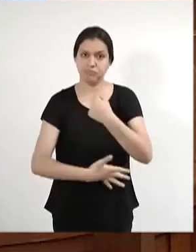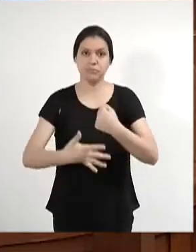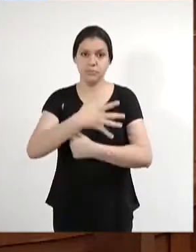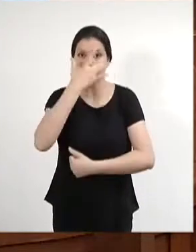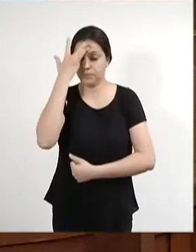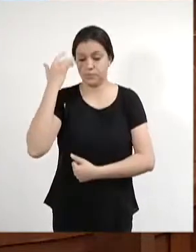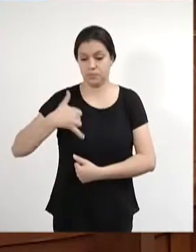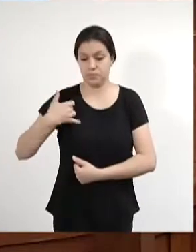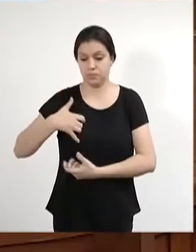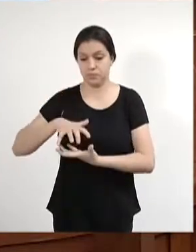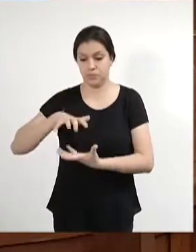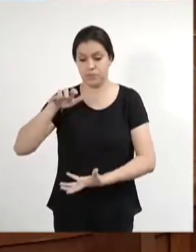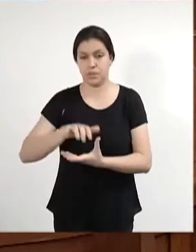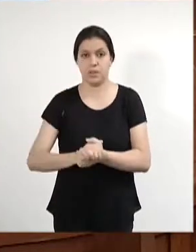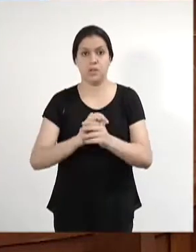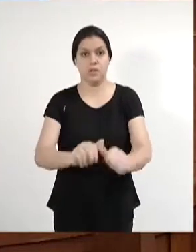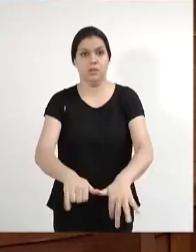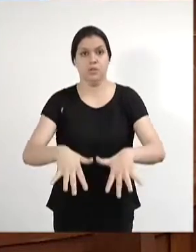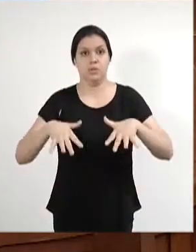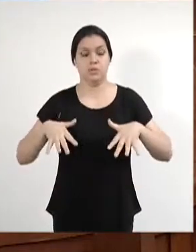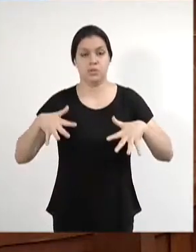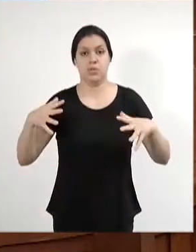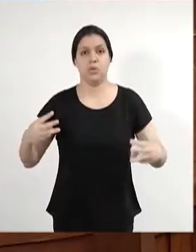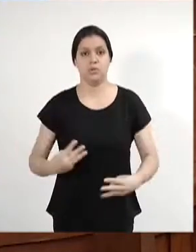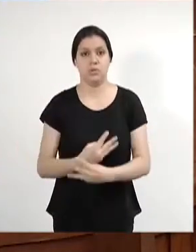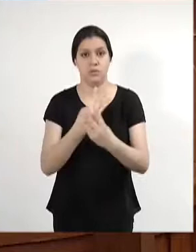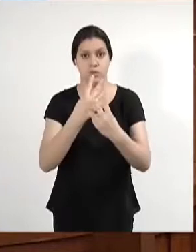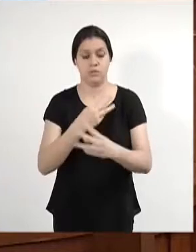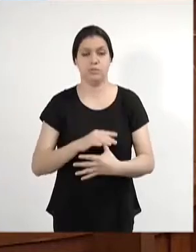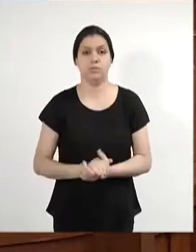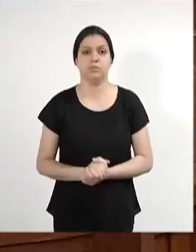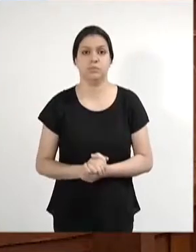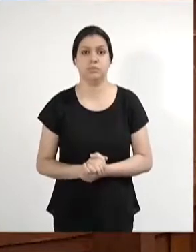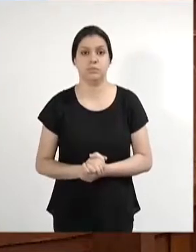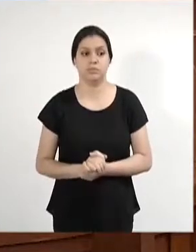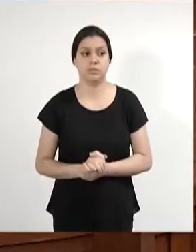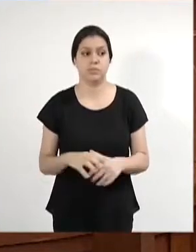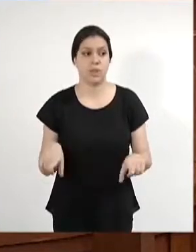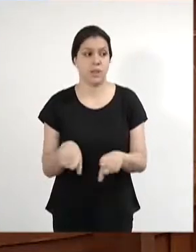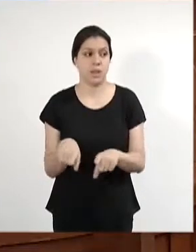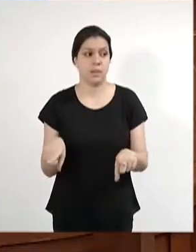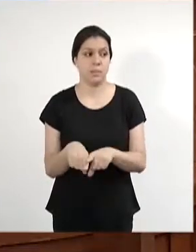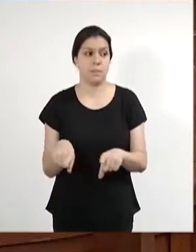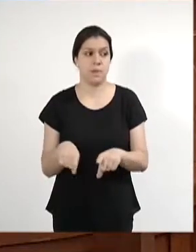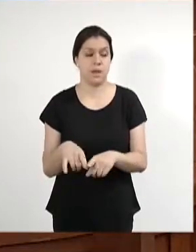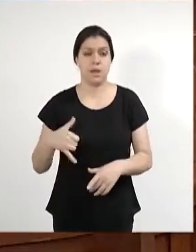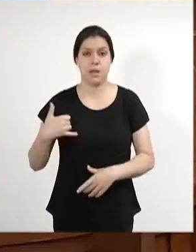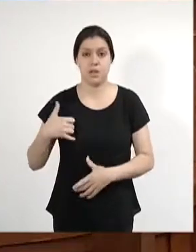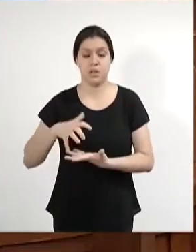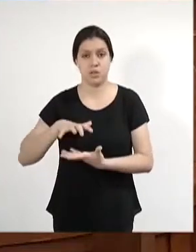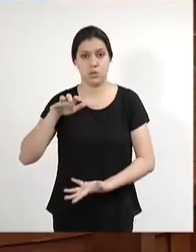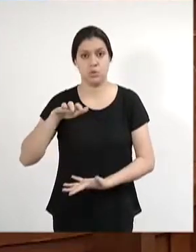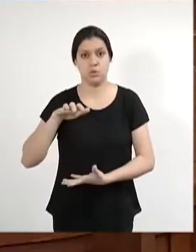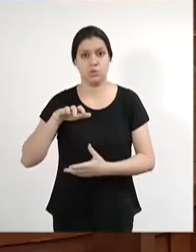Idosa, no auditório da Uniderp. Também o idoso ativo,